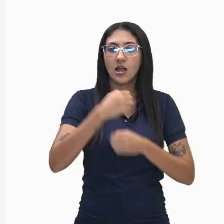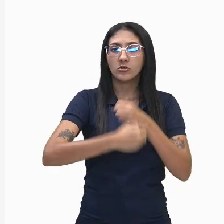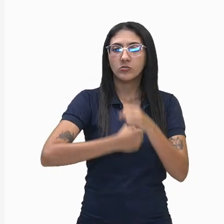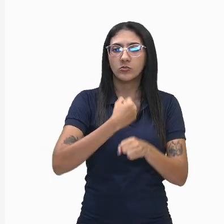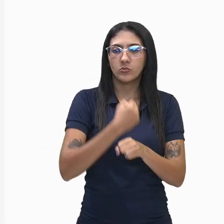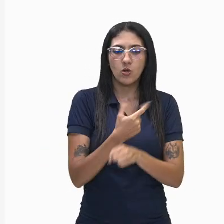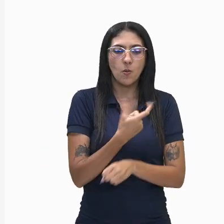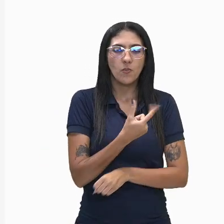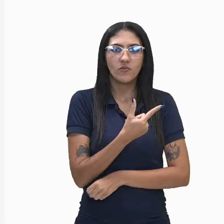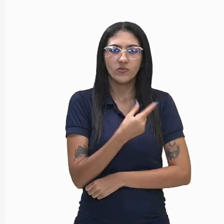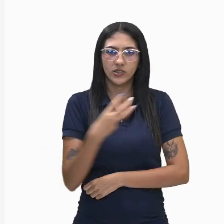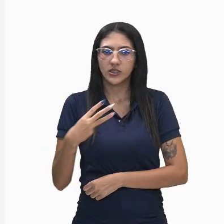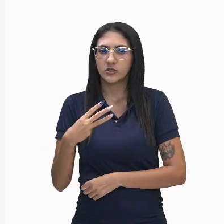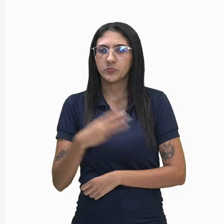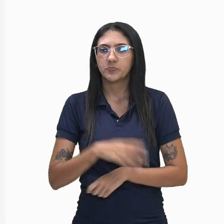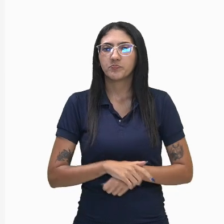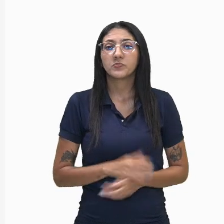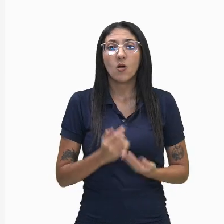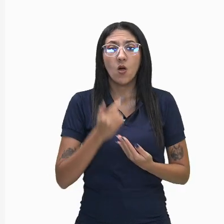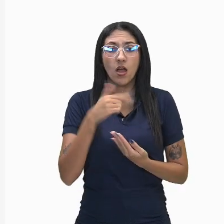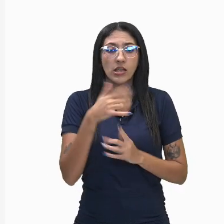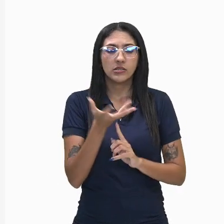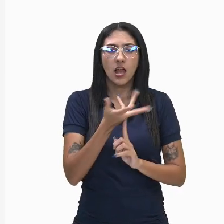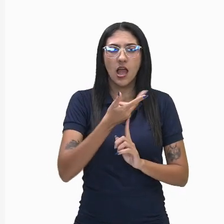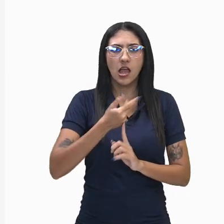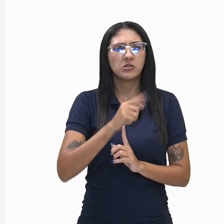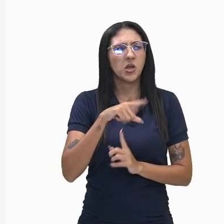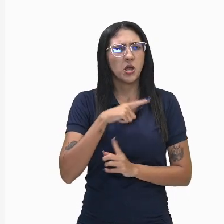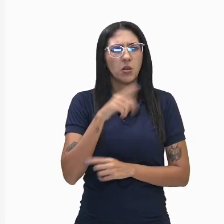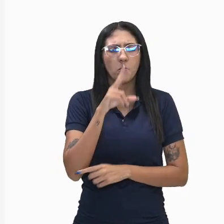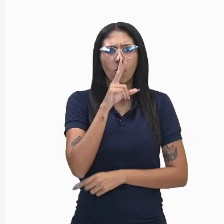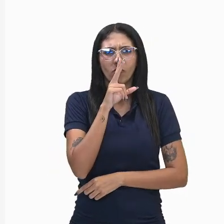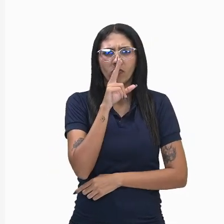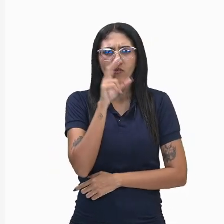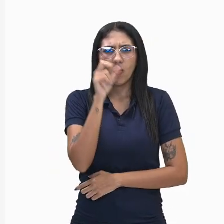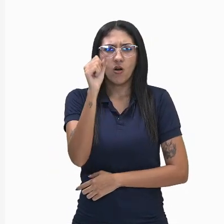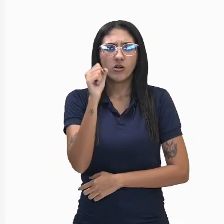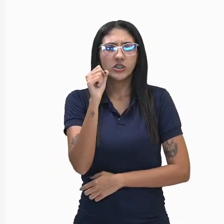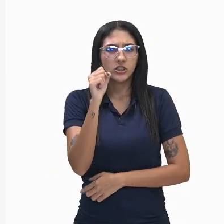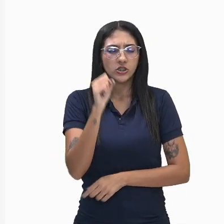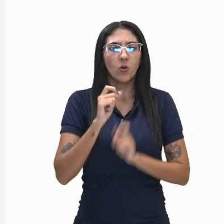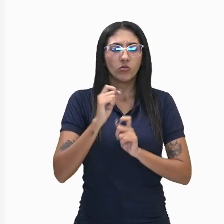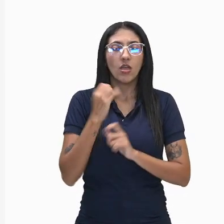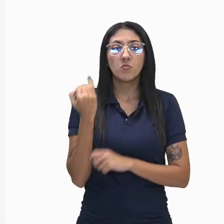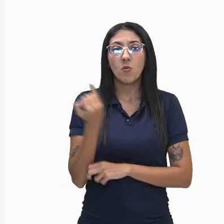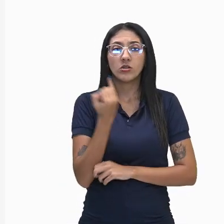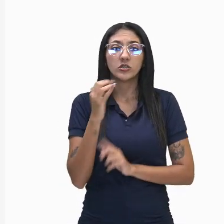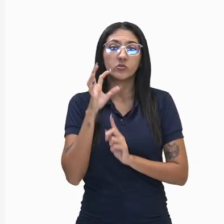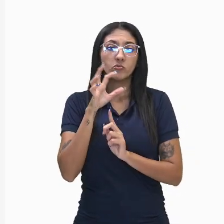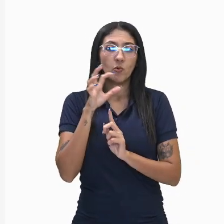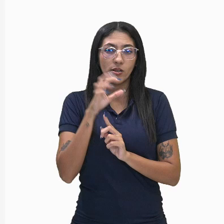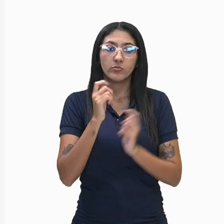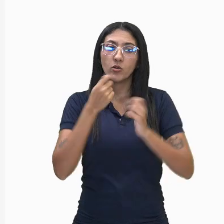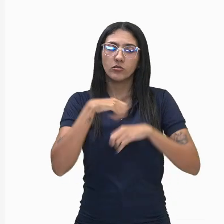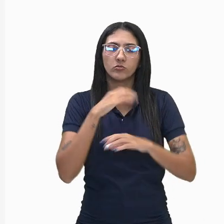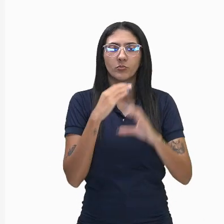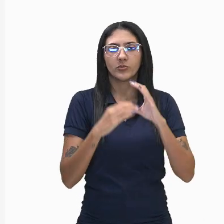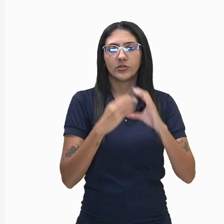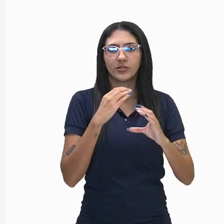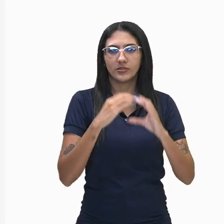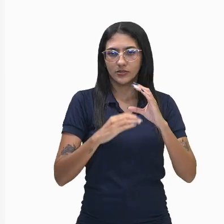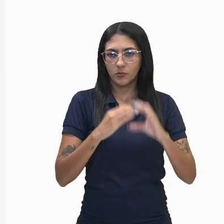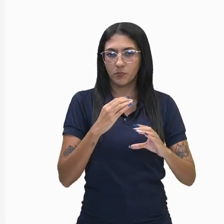A arte, ela era uma forma poderosa, e ainda é, né, uma forma poderosa de comunicação